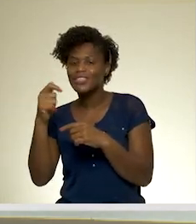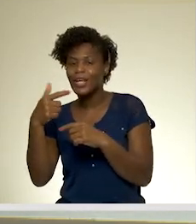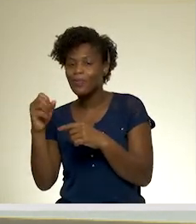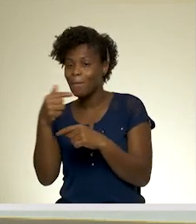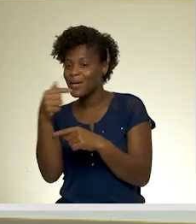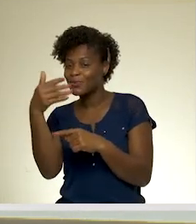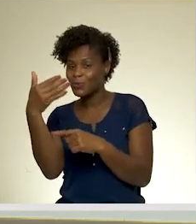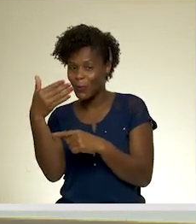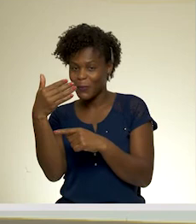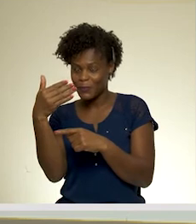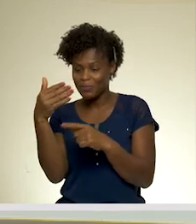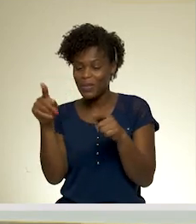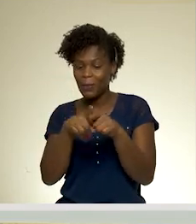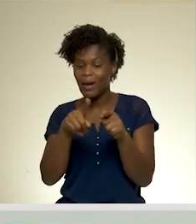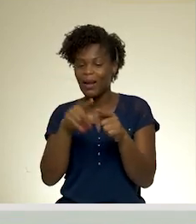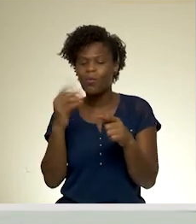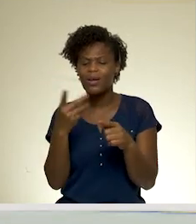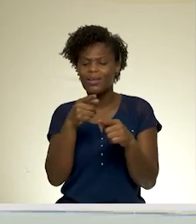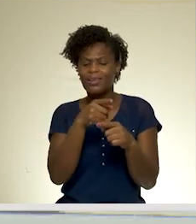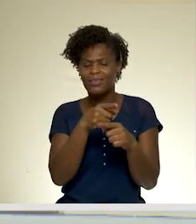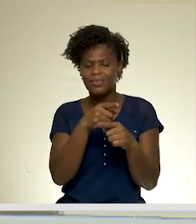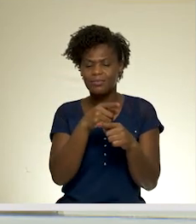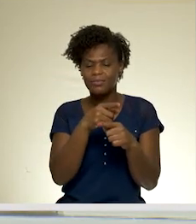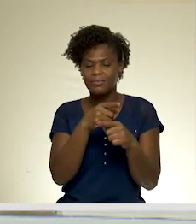menos 1 é